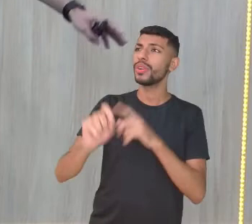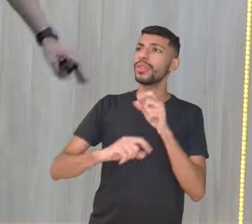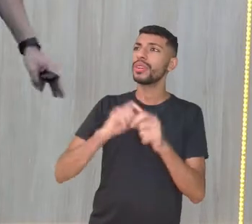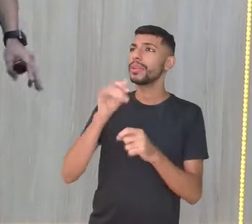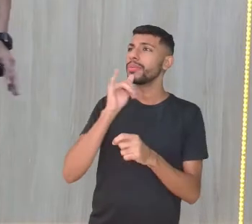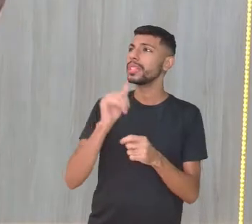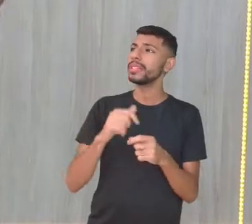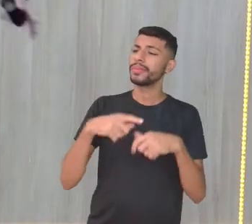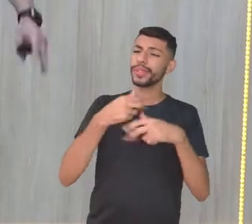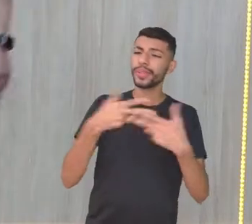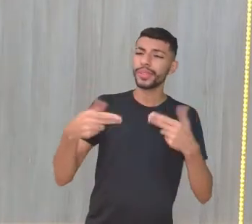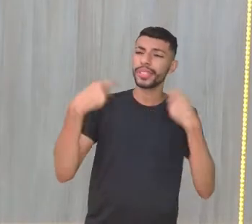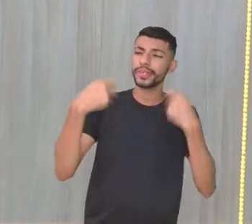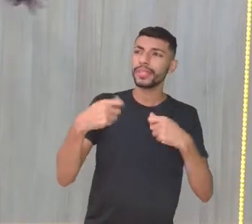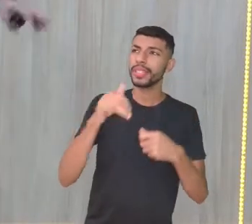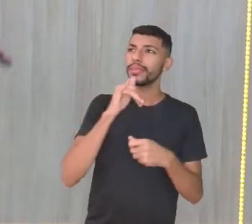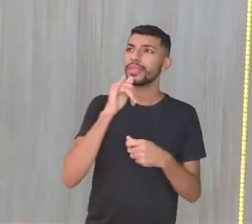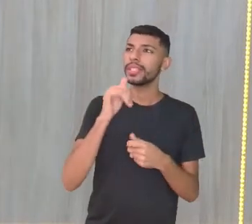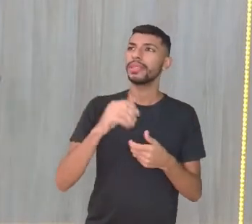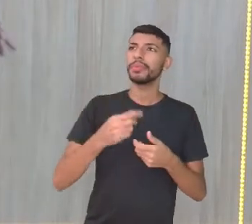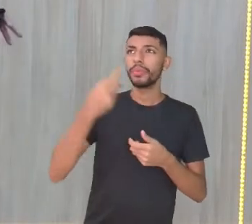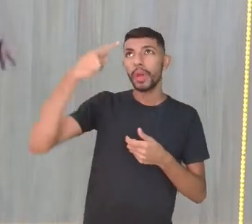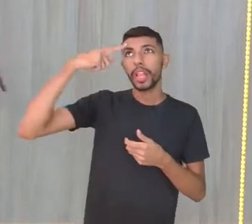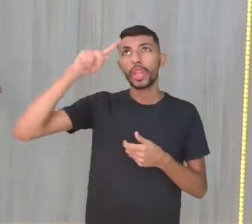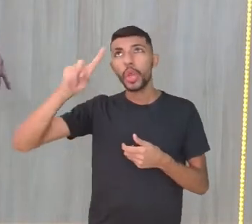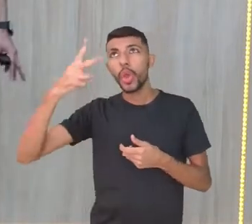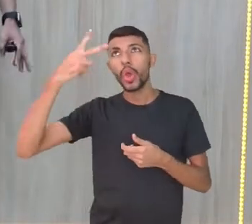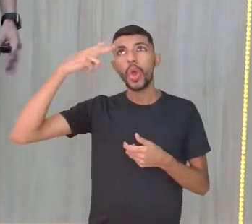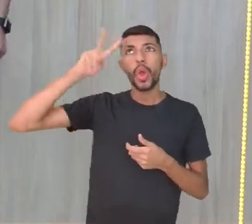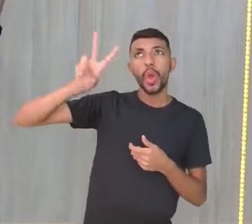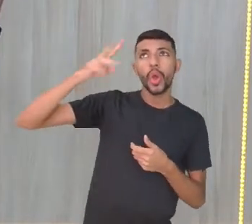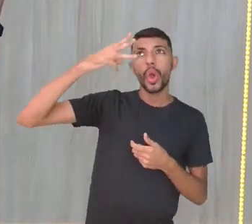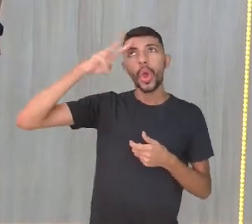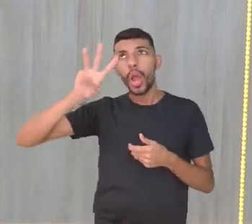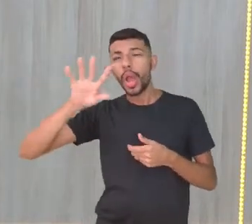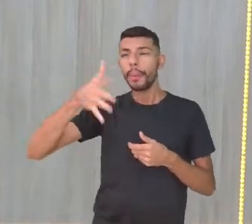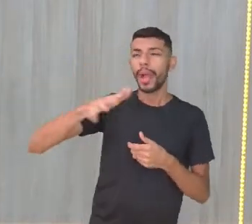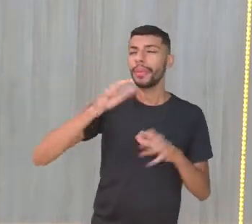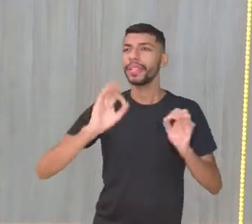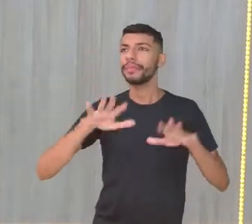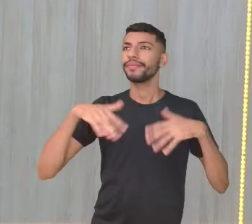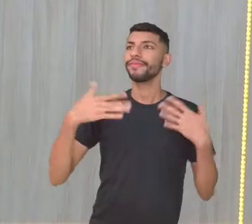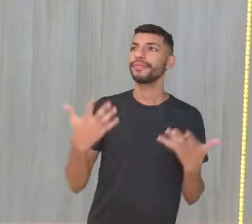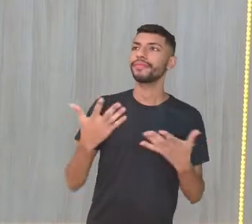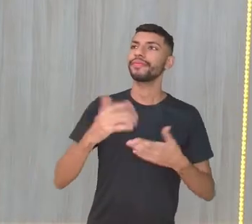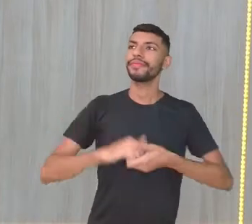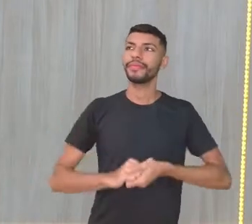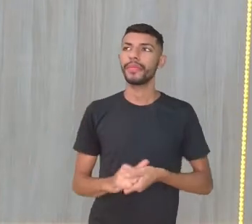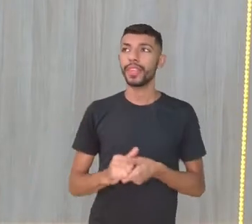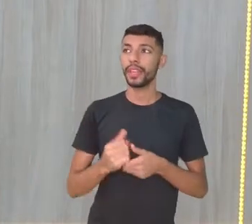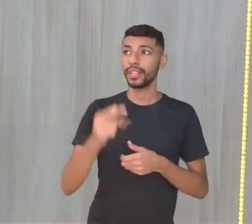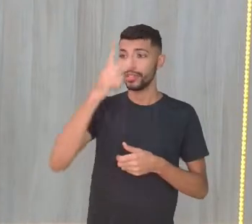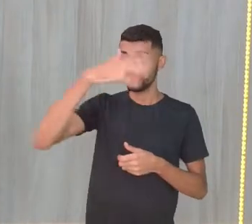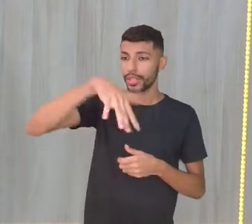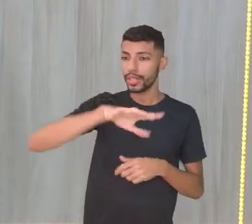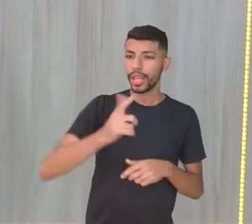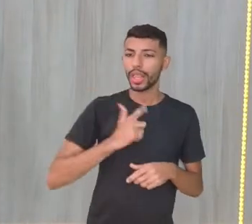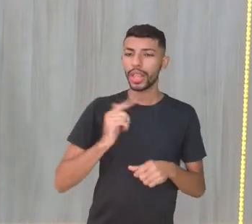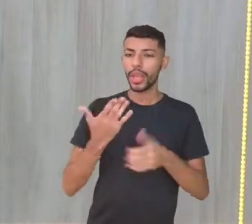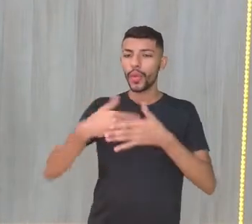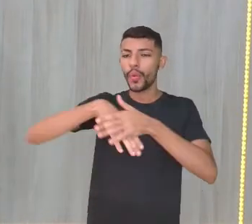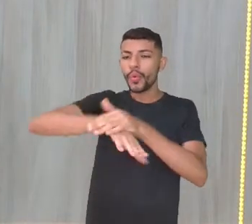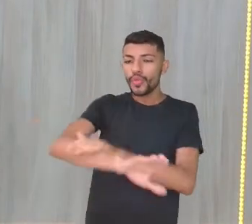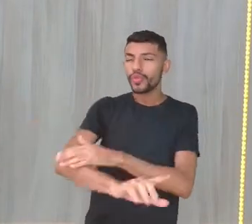coisas essenciais, assim, tipo, para 2, 3 dias, né? O pessoal tem o costume,